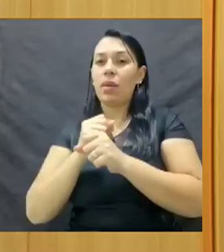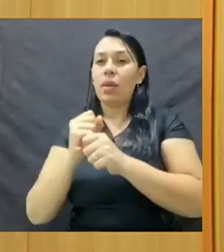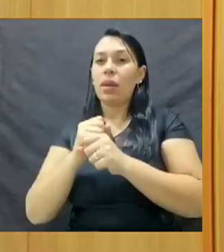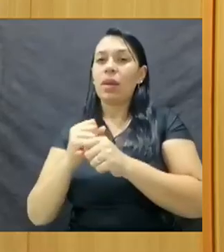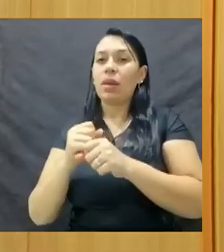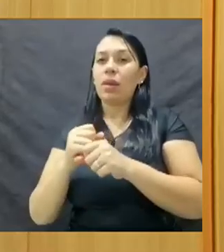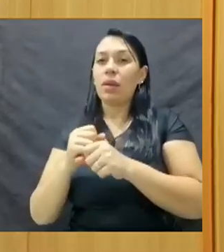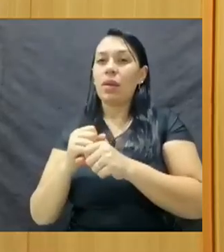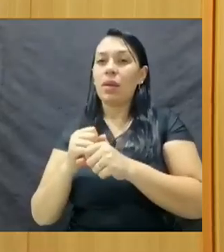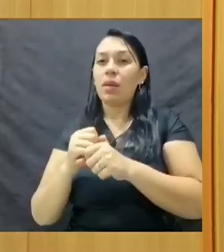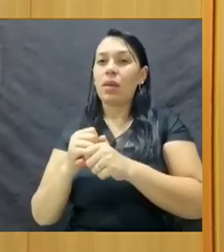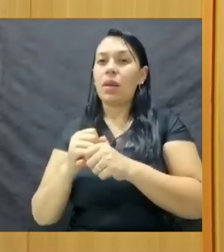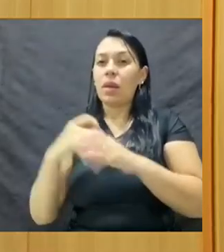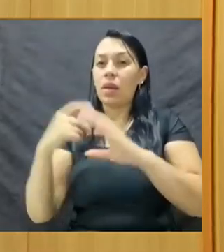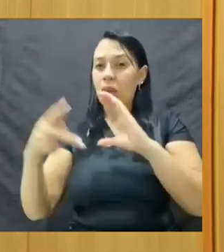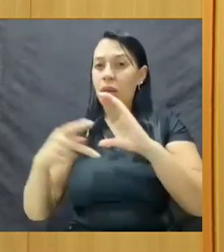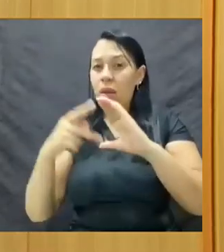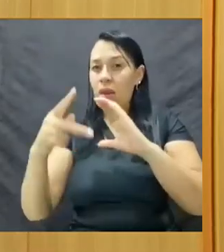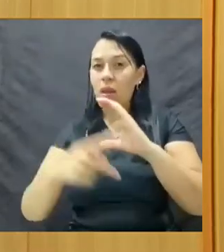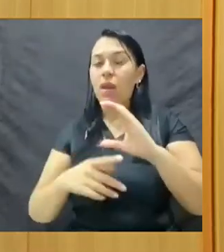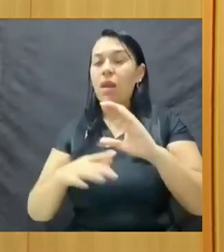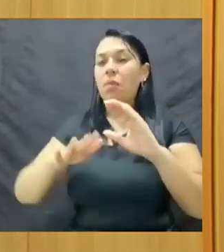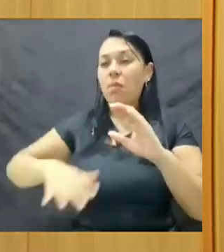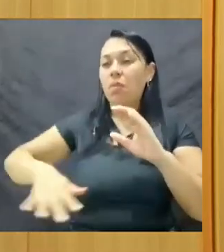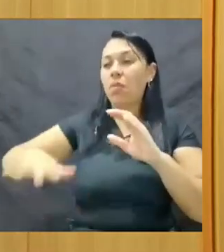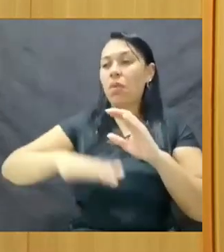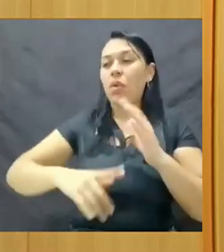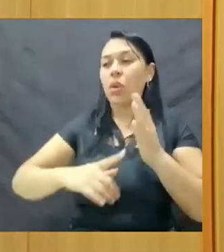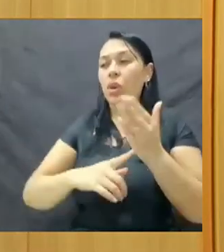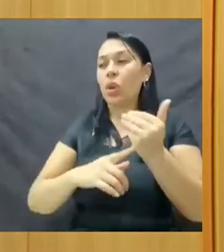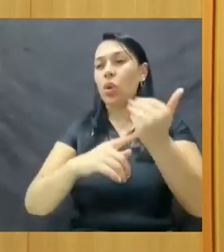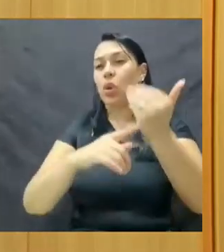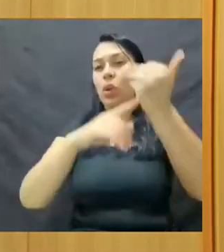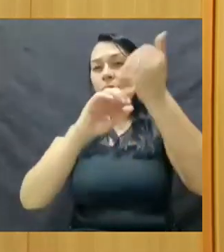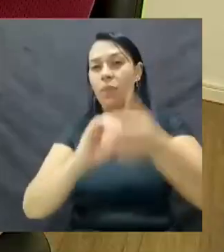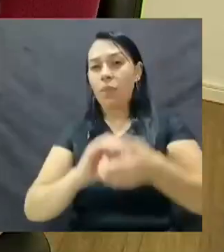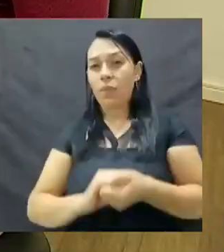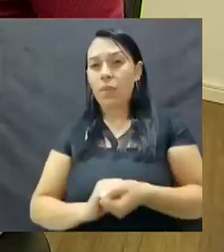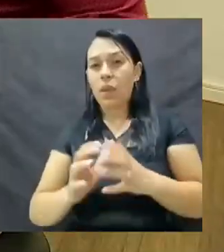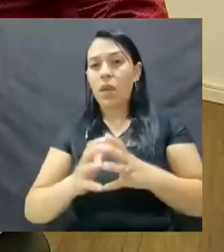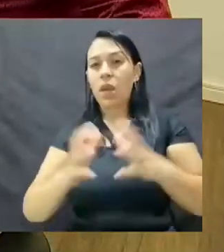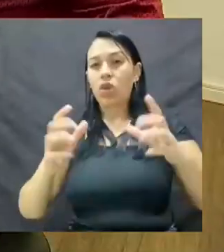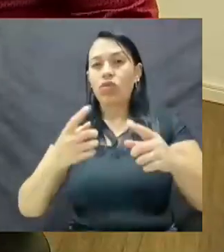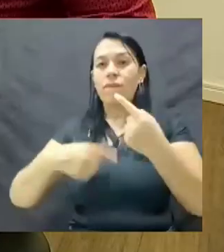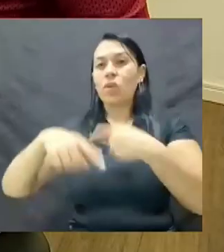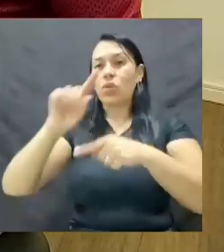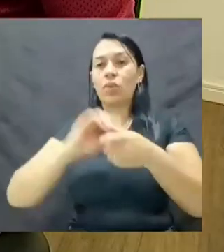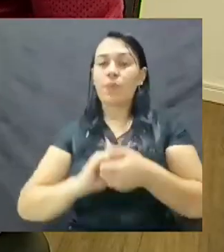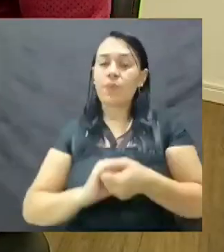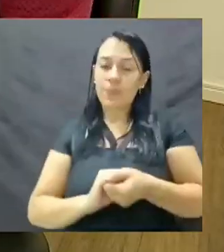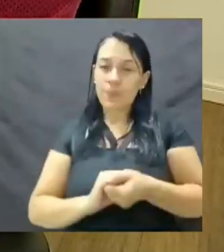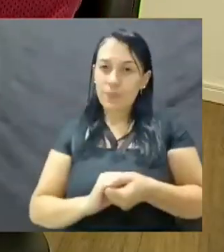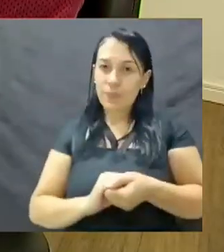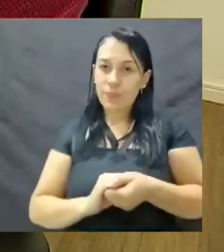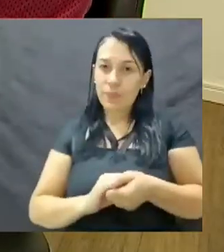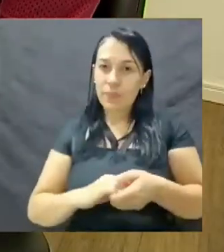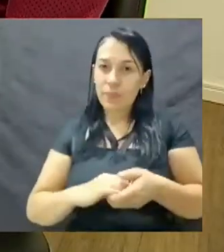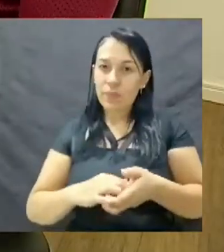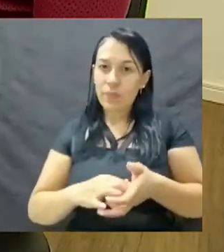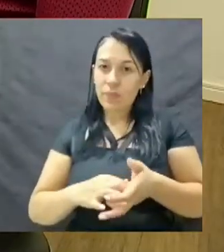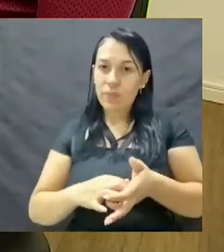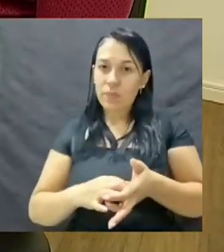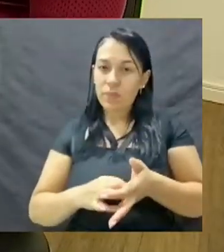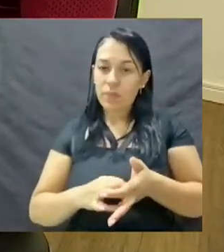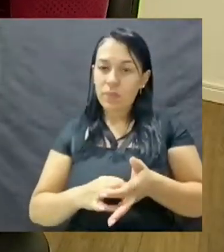teve, foi nessa parte tecnológica, sabe? É uma grande evolução. E, Ronan, e a importância, né, aqui a Câmara